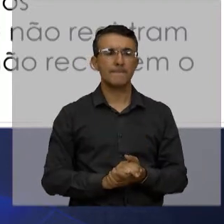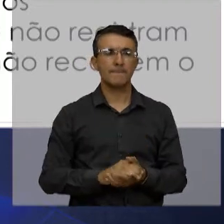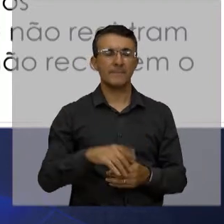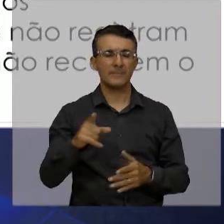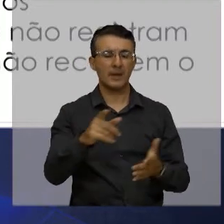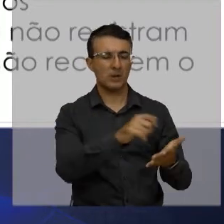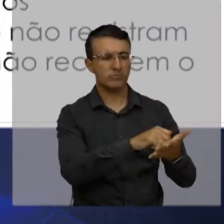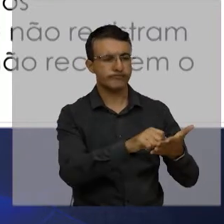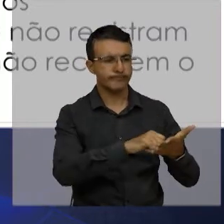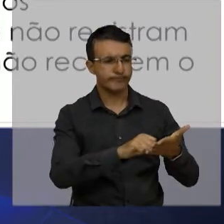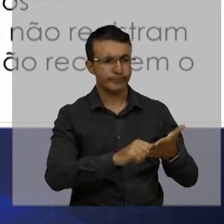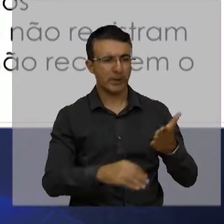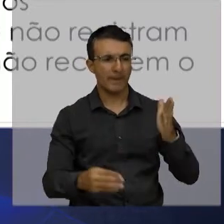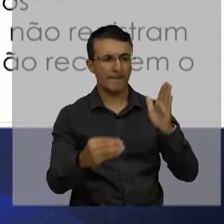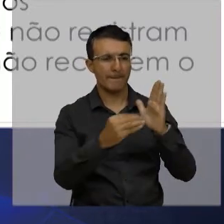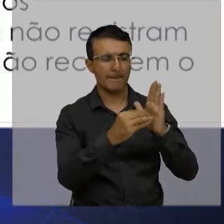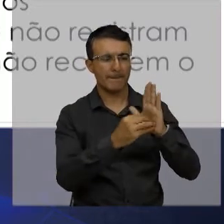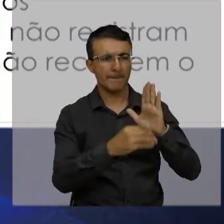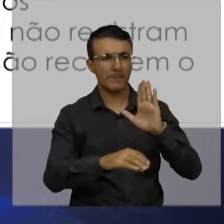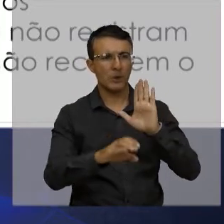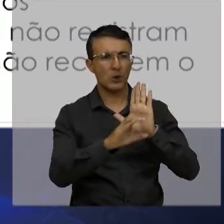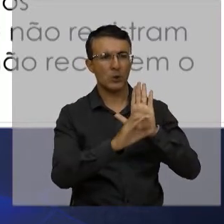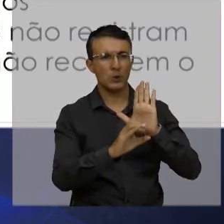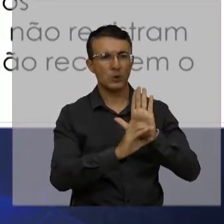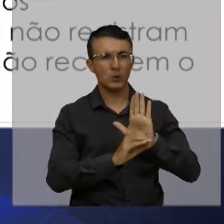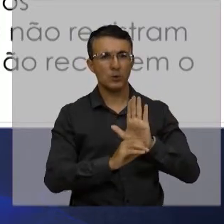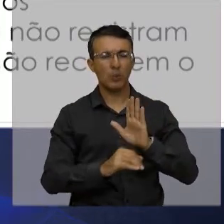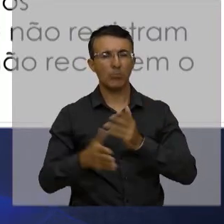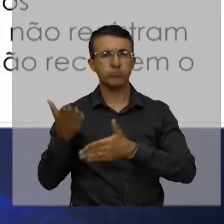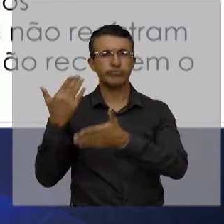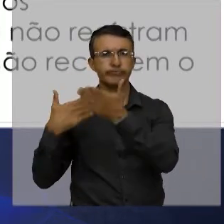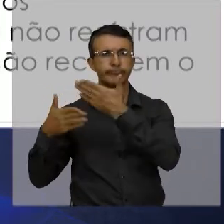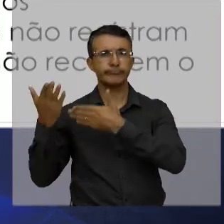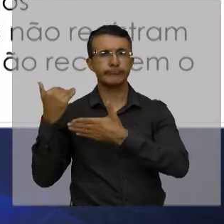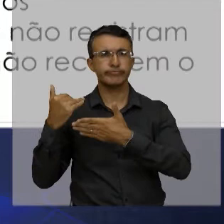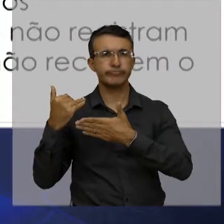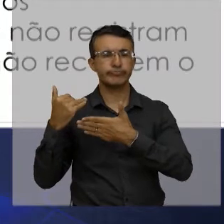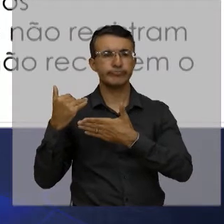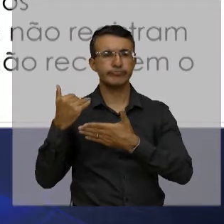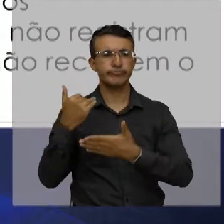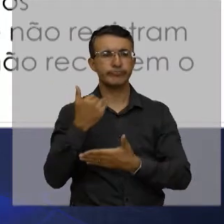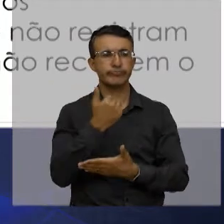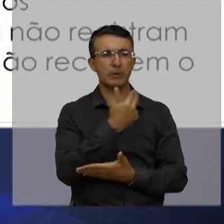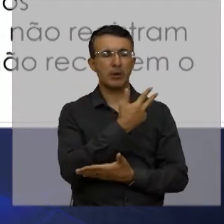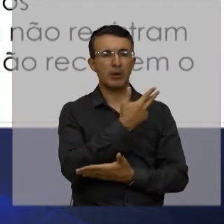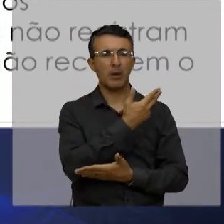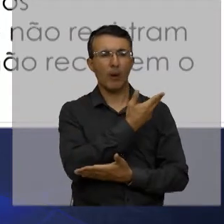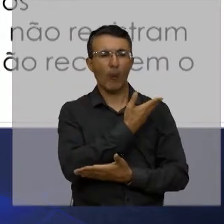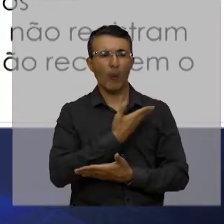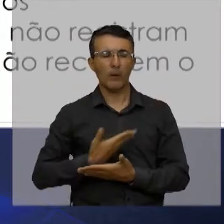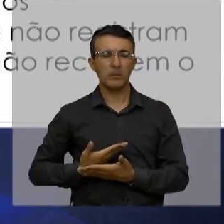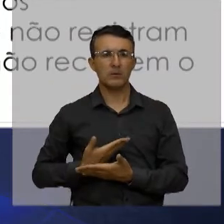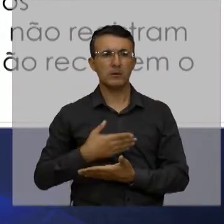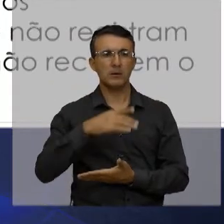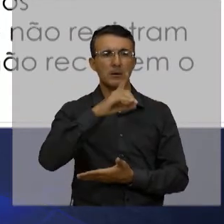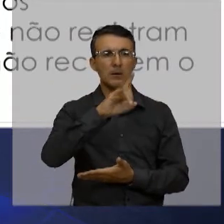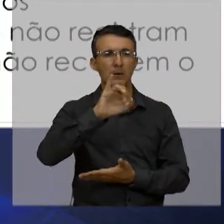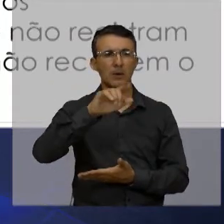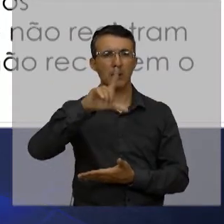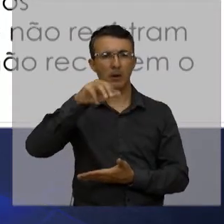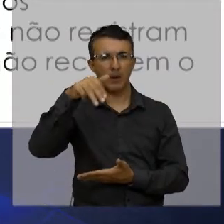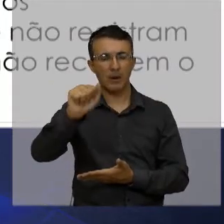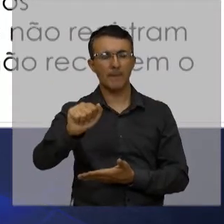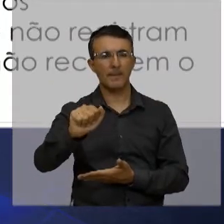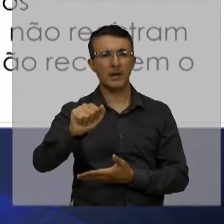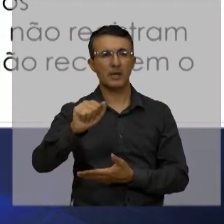Constitucional 72 do governo da nossa presidenta Dilma Rousseff. 5